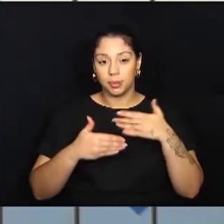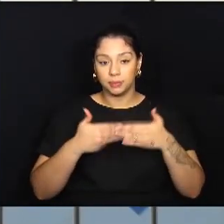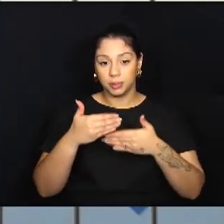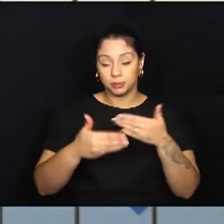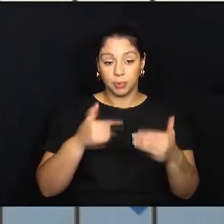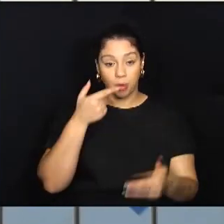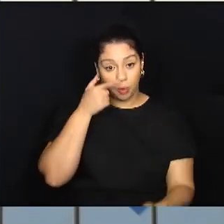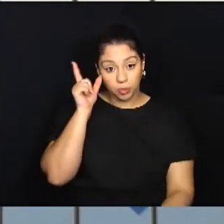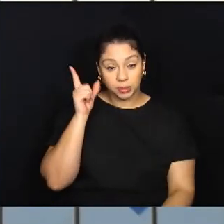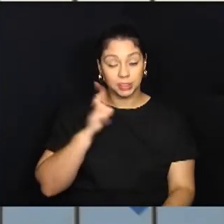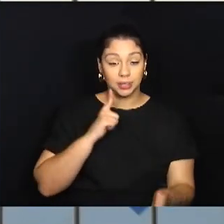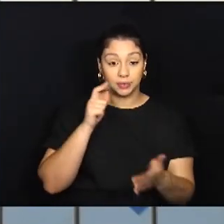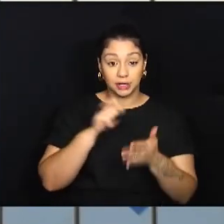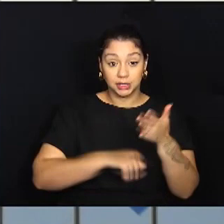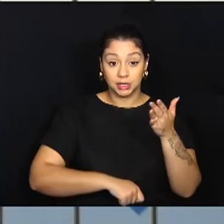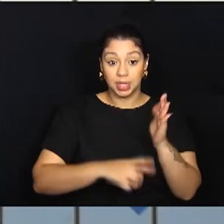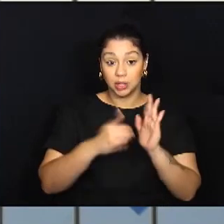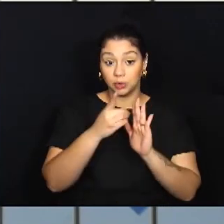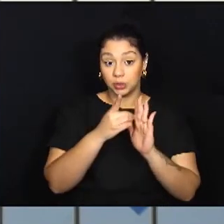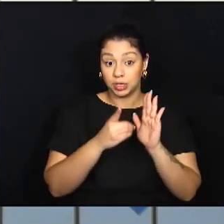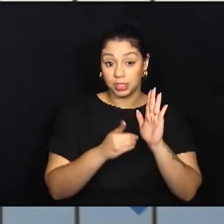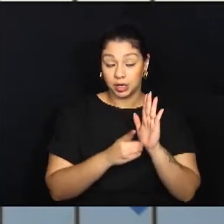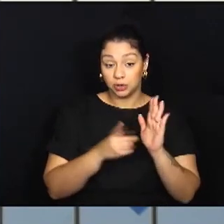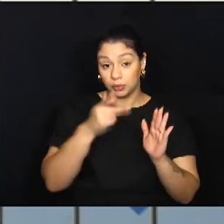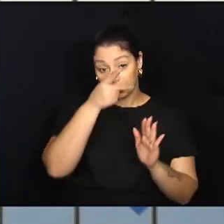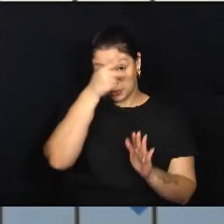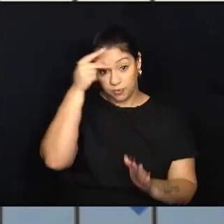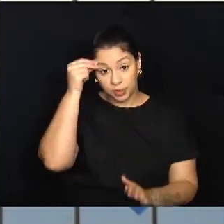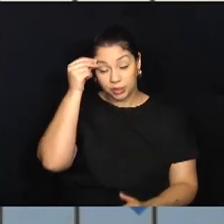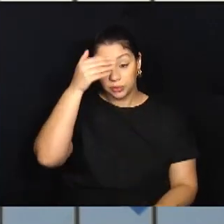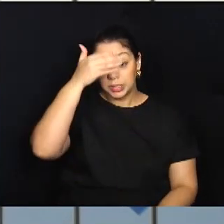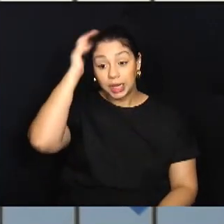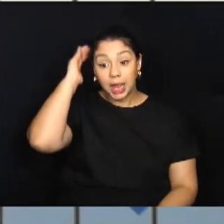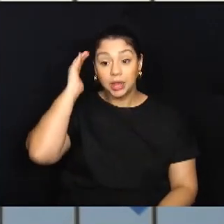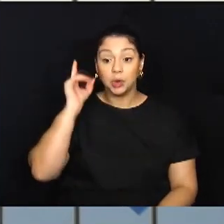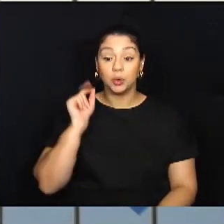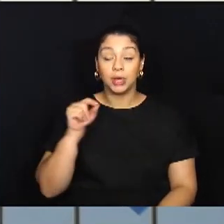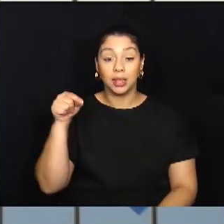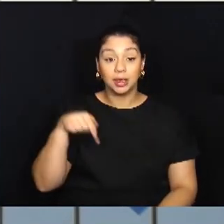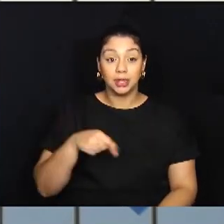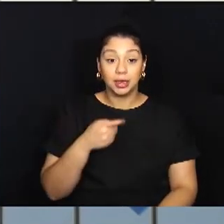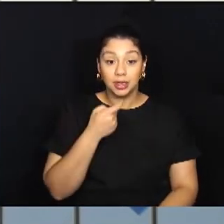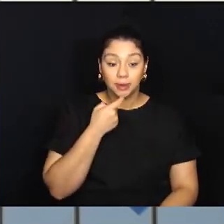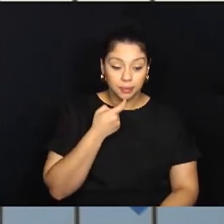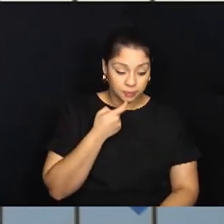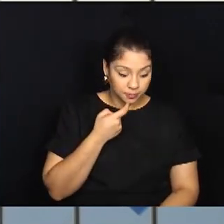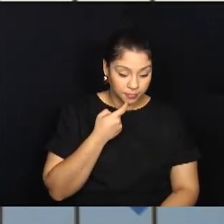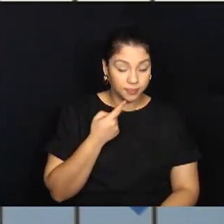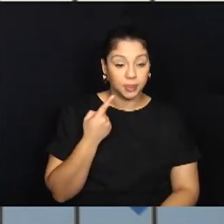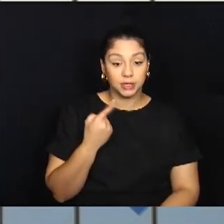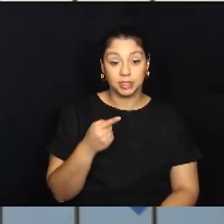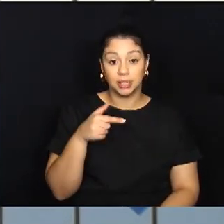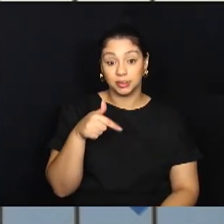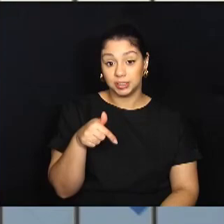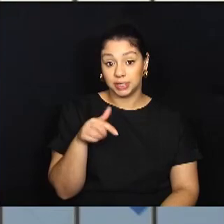foi assinado um decreto pelo prefeito Dário Saad em que, em Campinas, 170